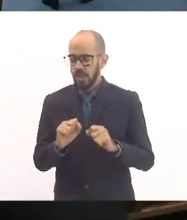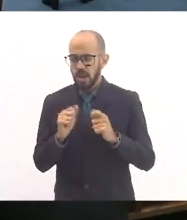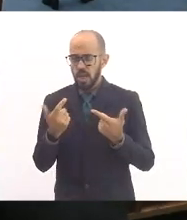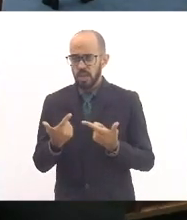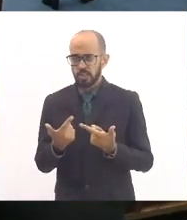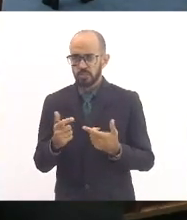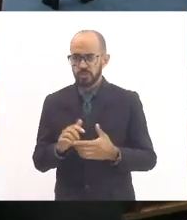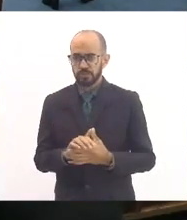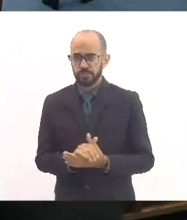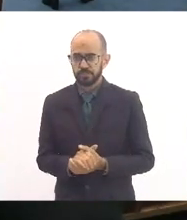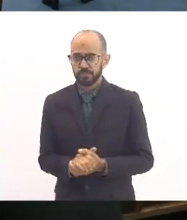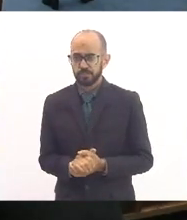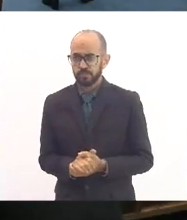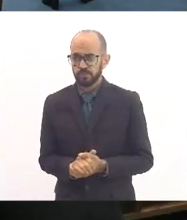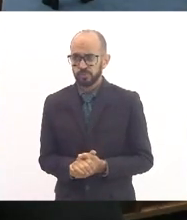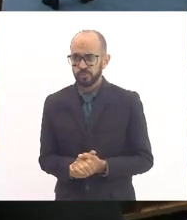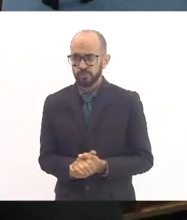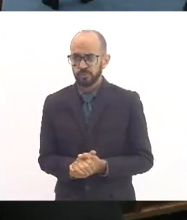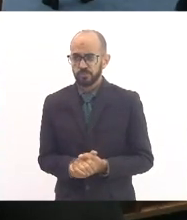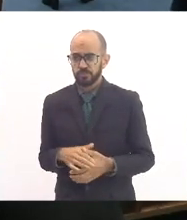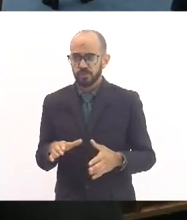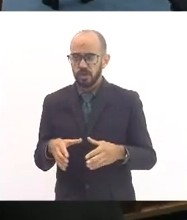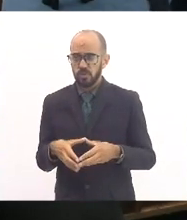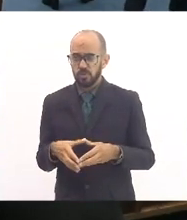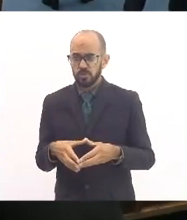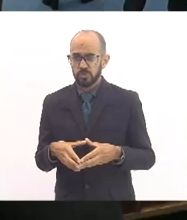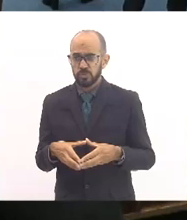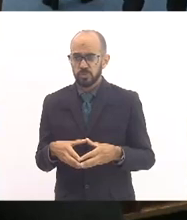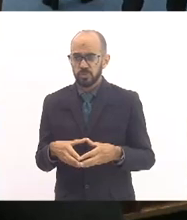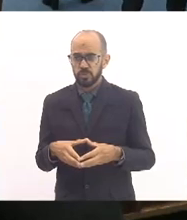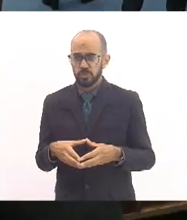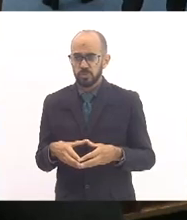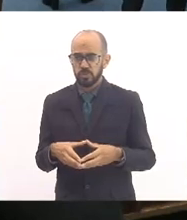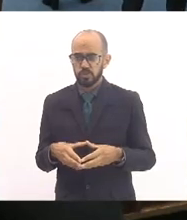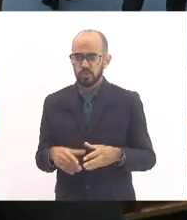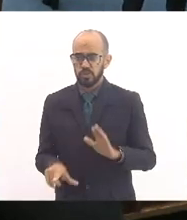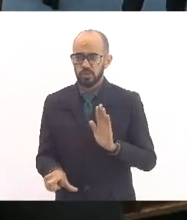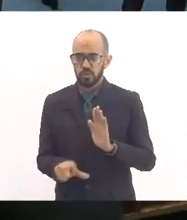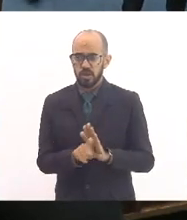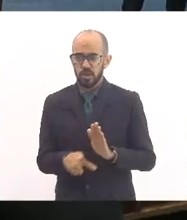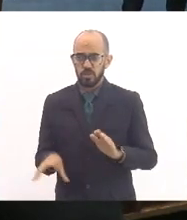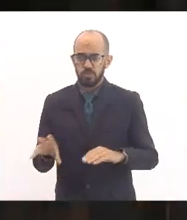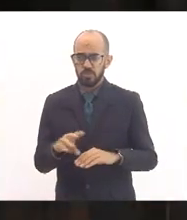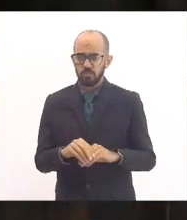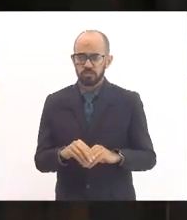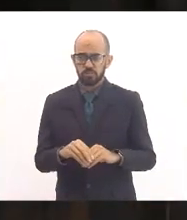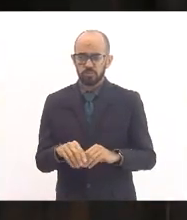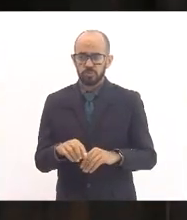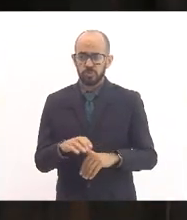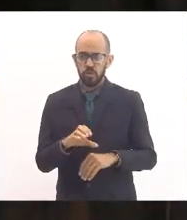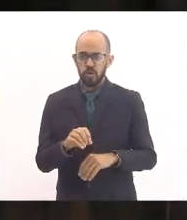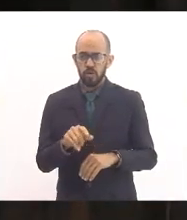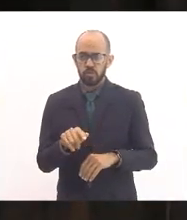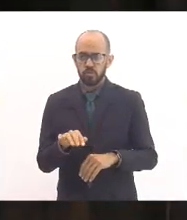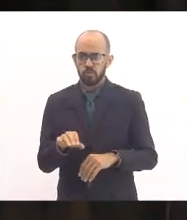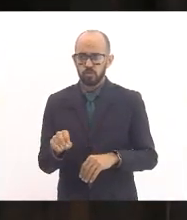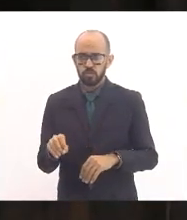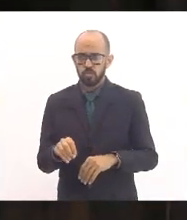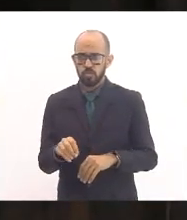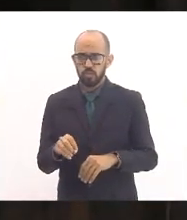e a comissão de legislação constitucional complementar e códigos presidida pelo Deputado Bruno dauaire